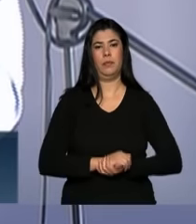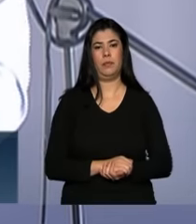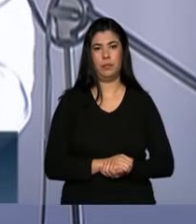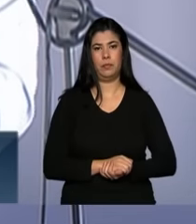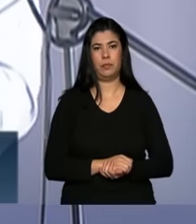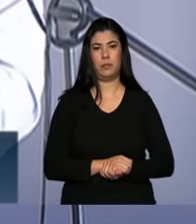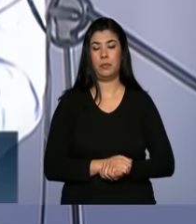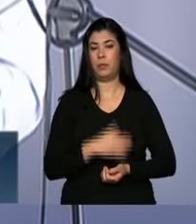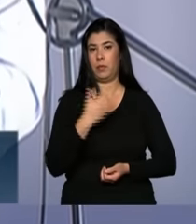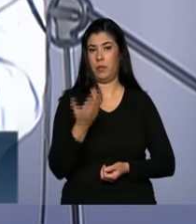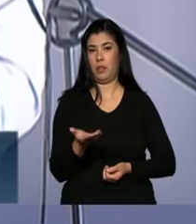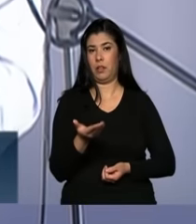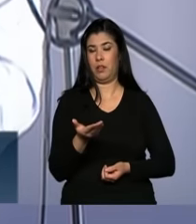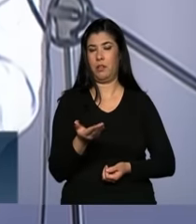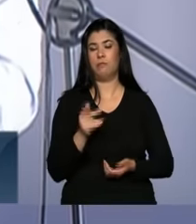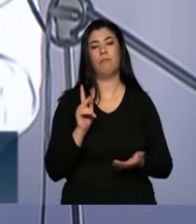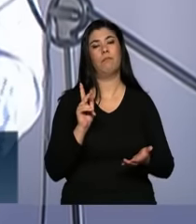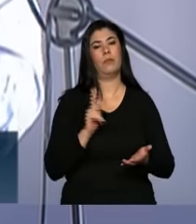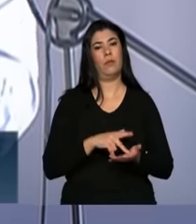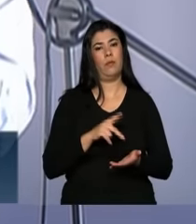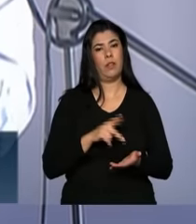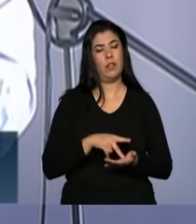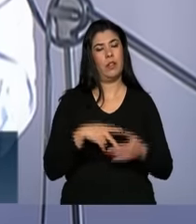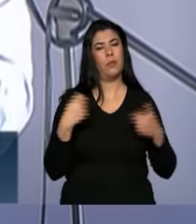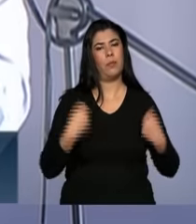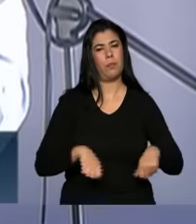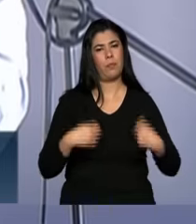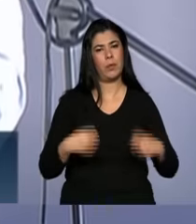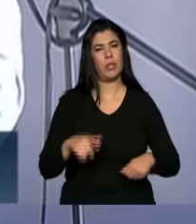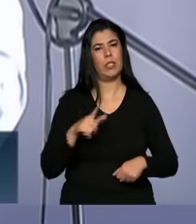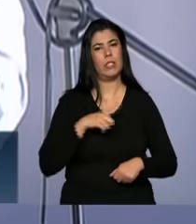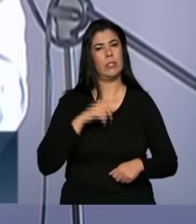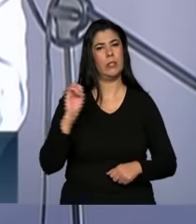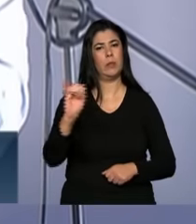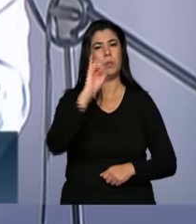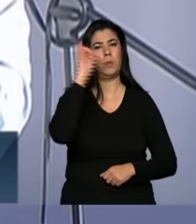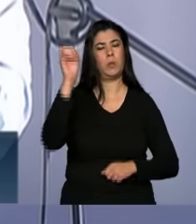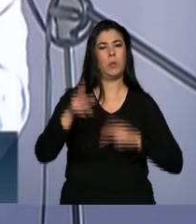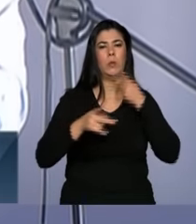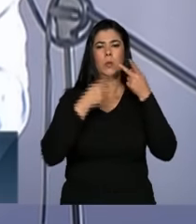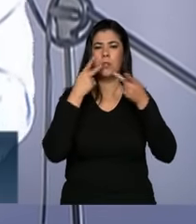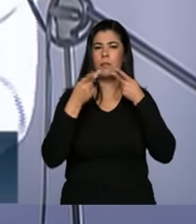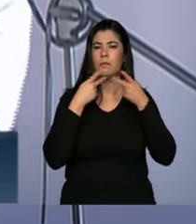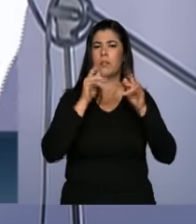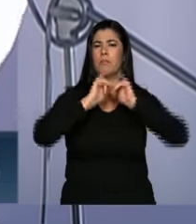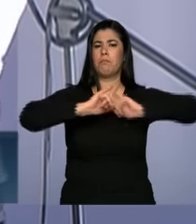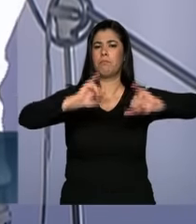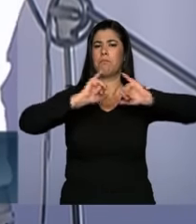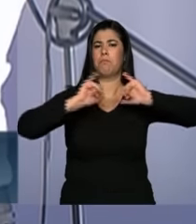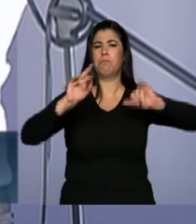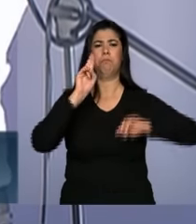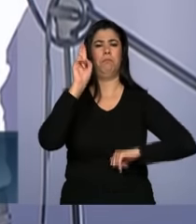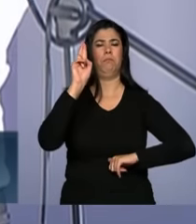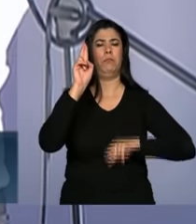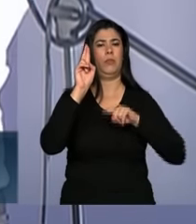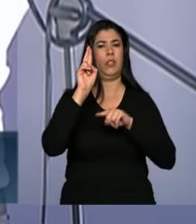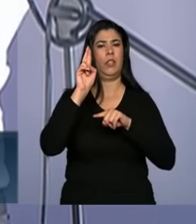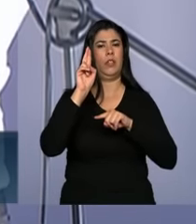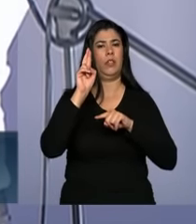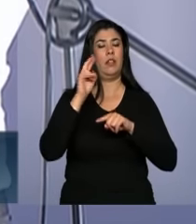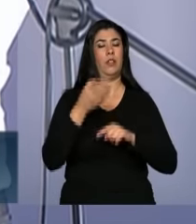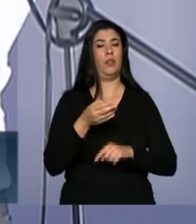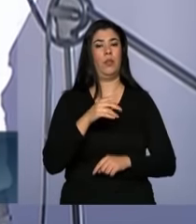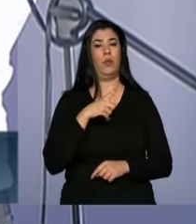E isso, portanto, gente, isso tem que ter ressaltado, destacado. Isaac falou aqui das